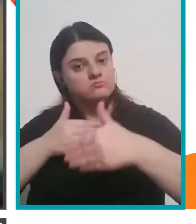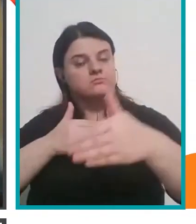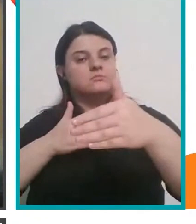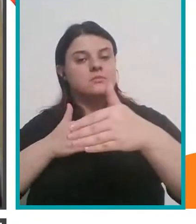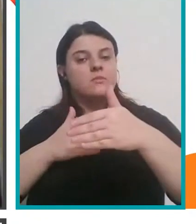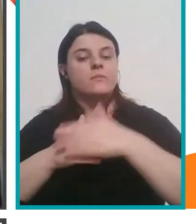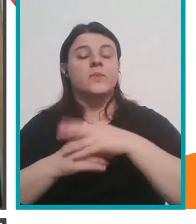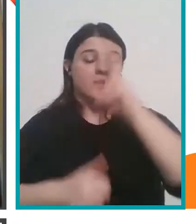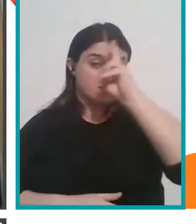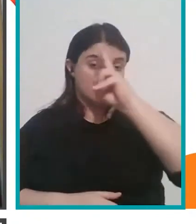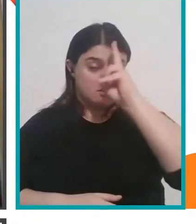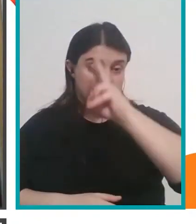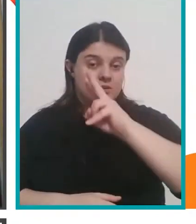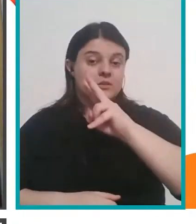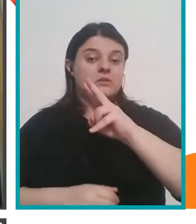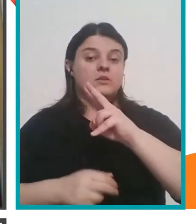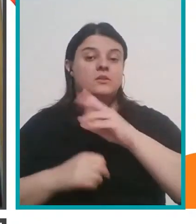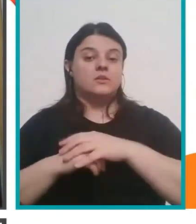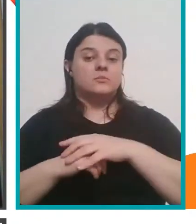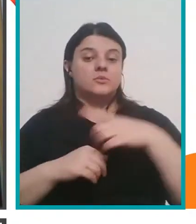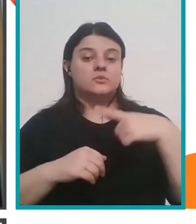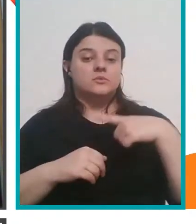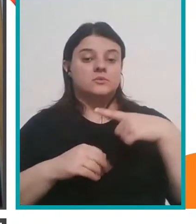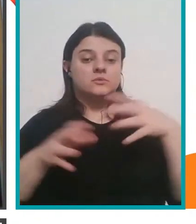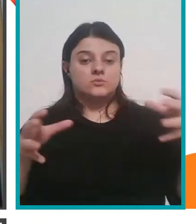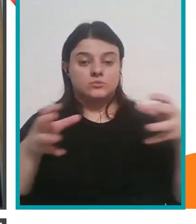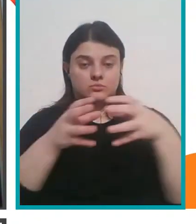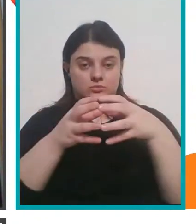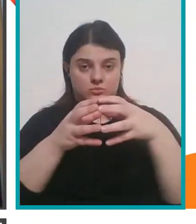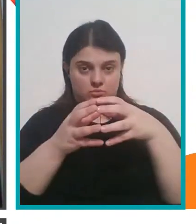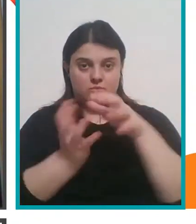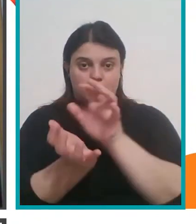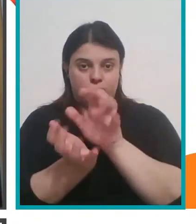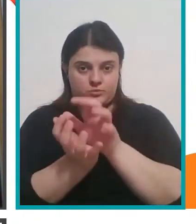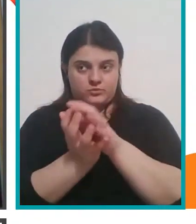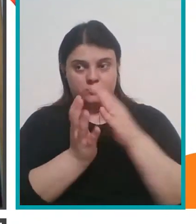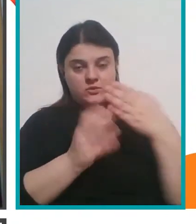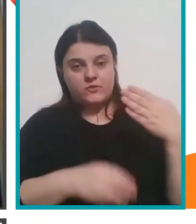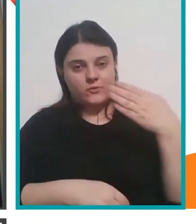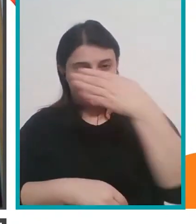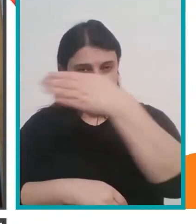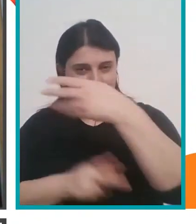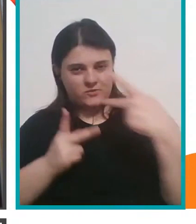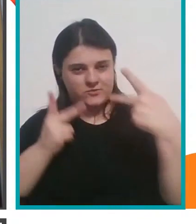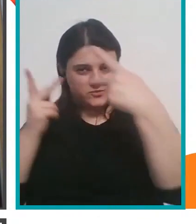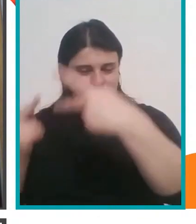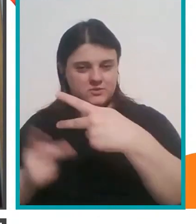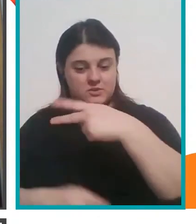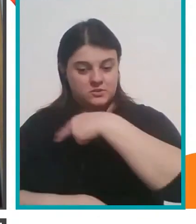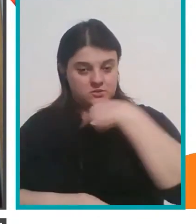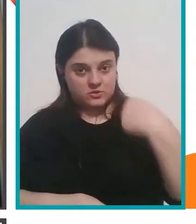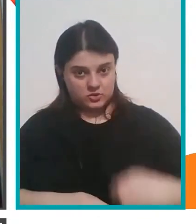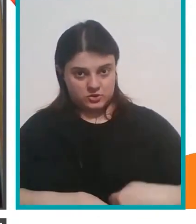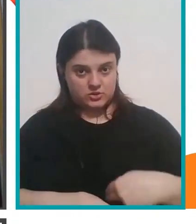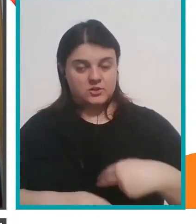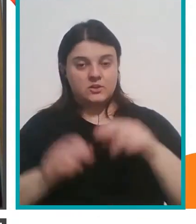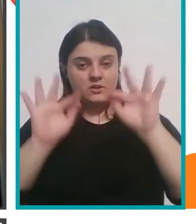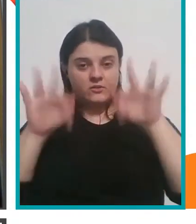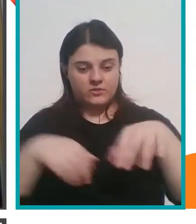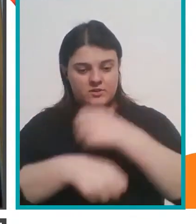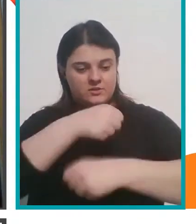aqui lembro, na visita da delegação pernambucana à China, que a gente fez ali no final do ano passado, nós ficamos